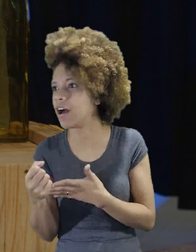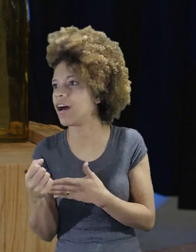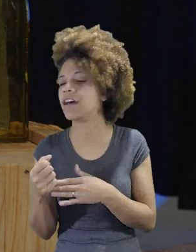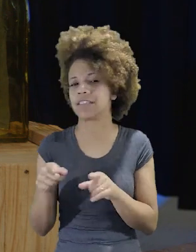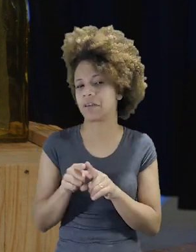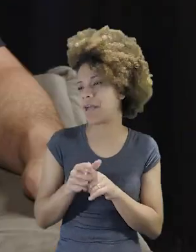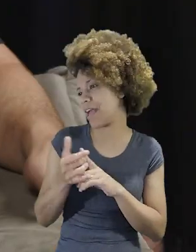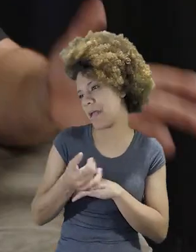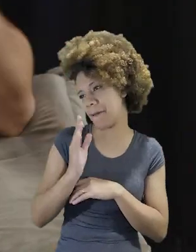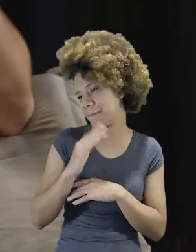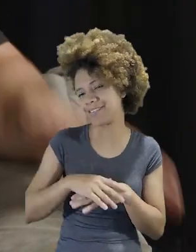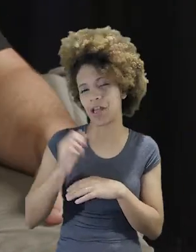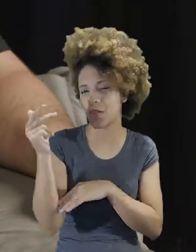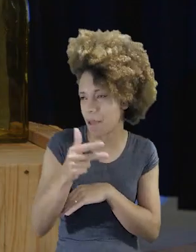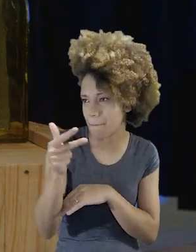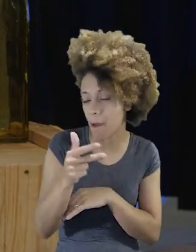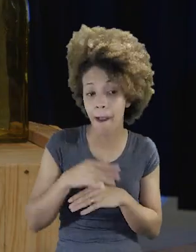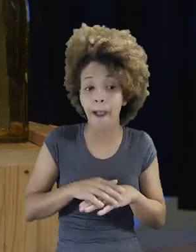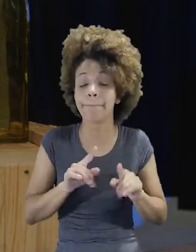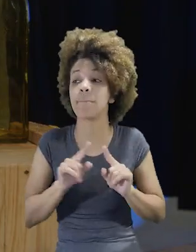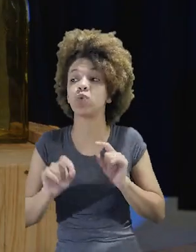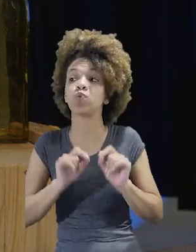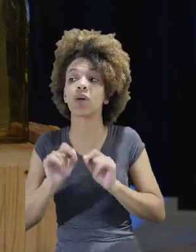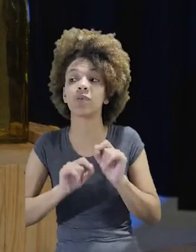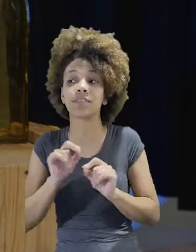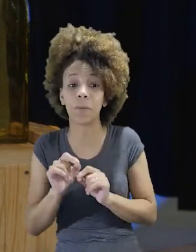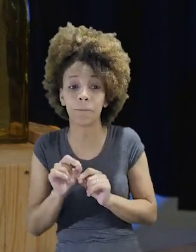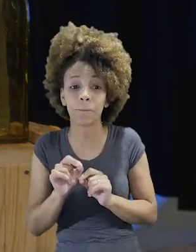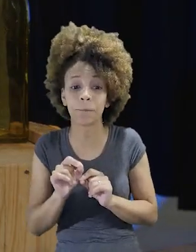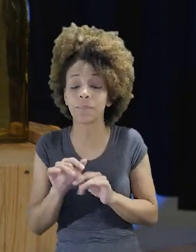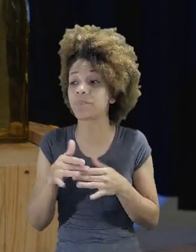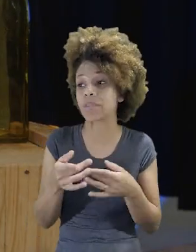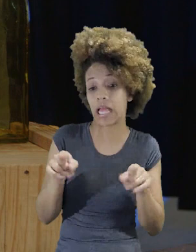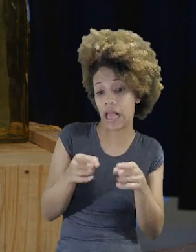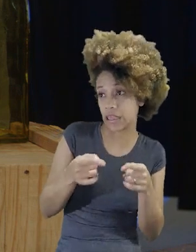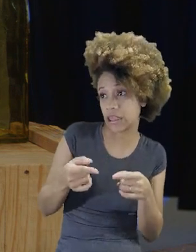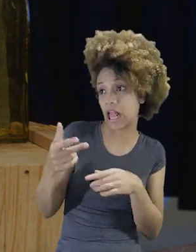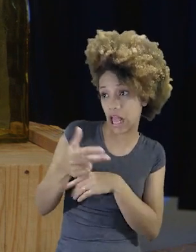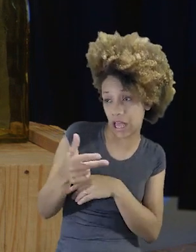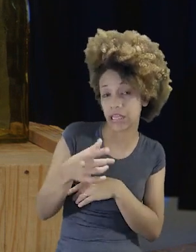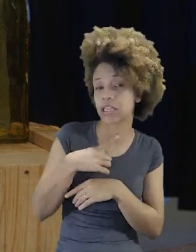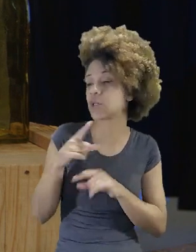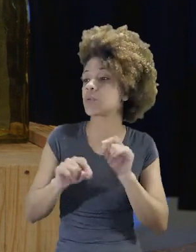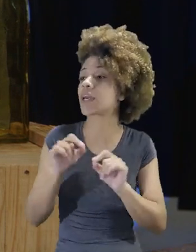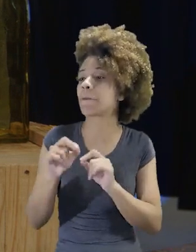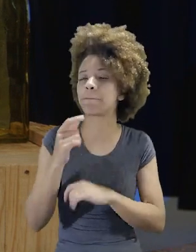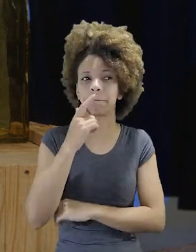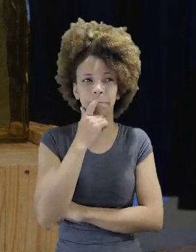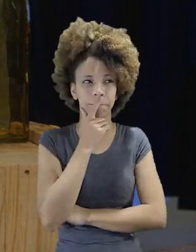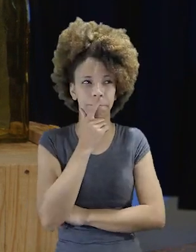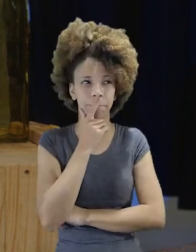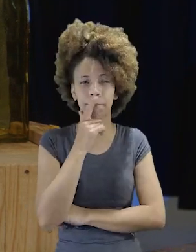né hip hop só que aí nessa coisa existe uma